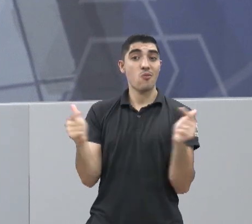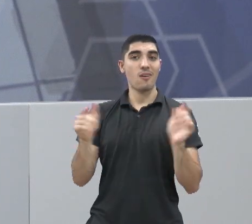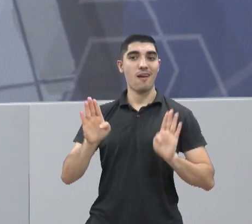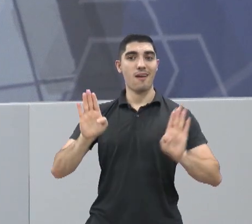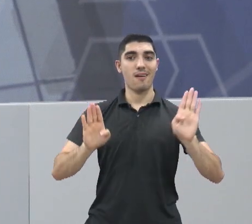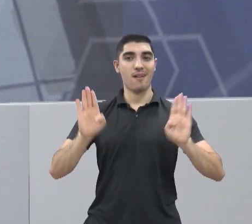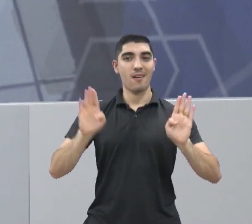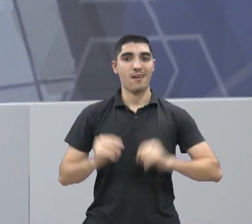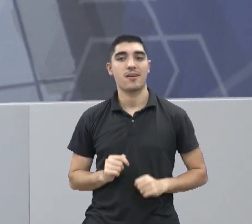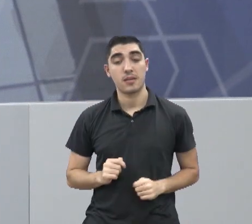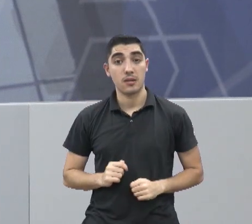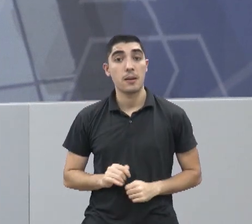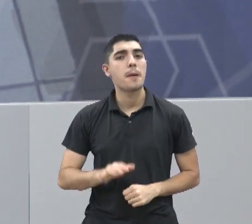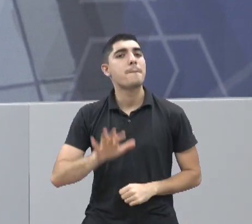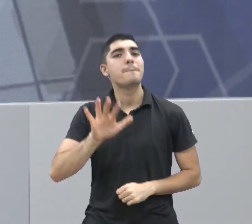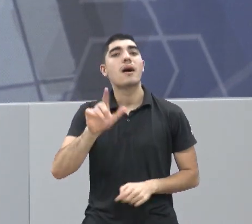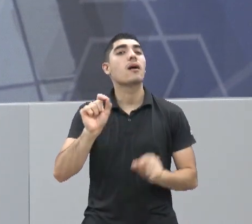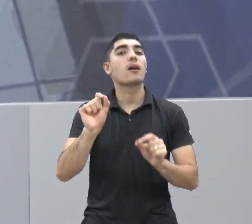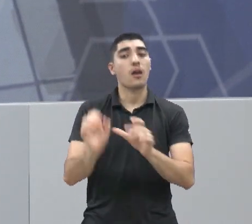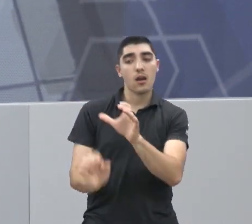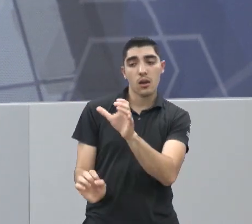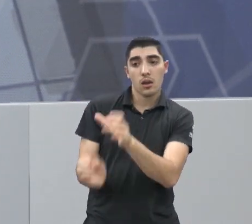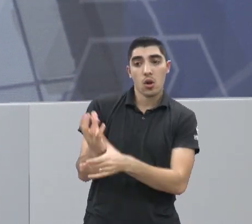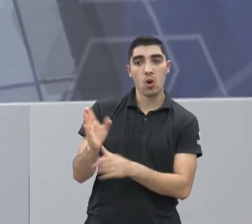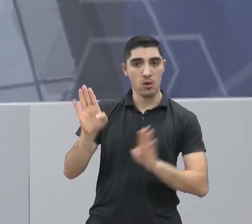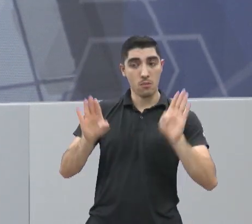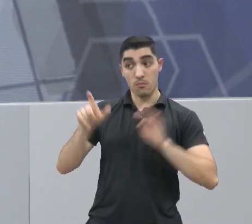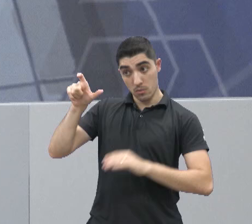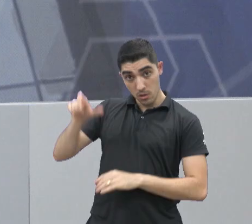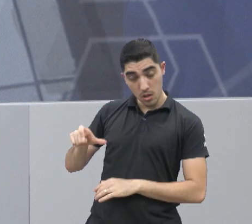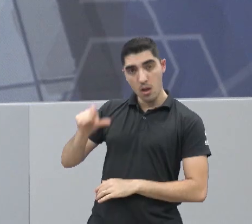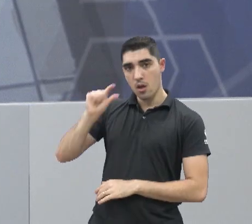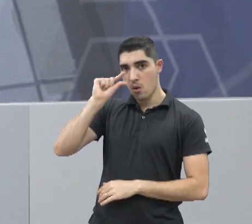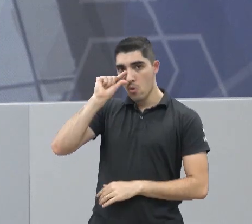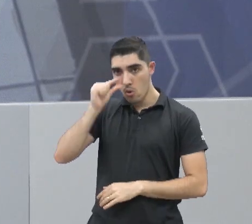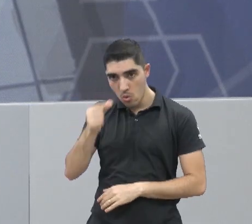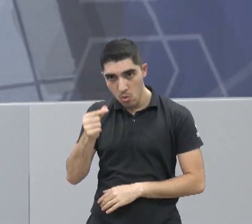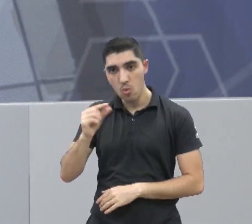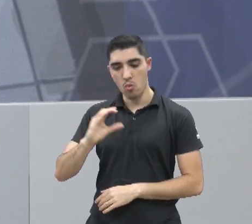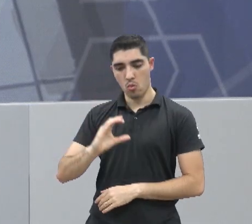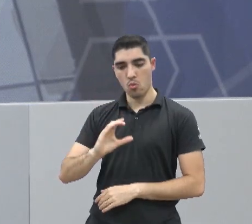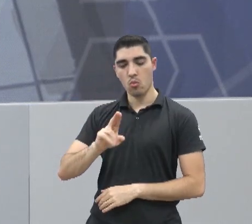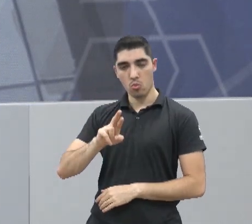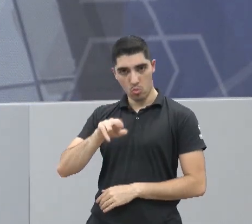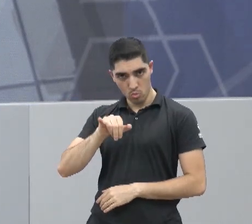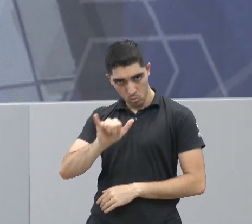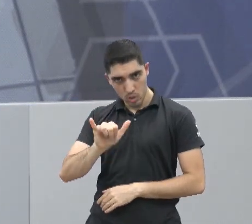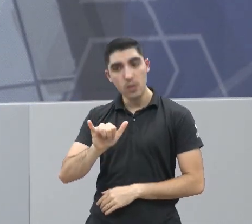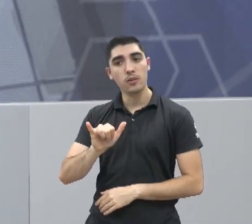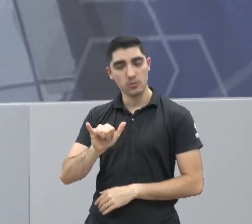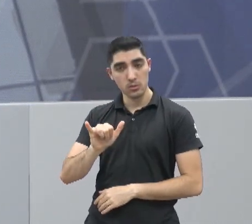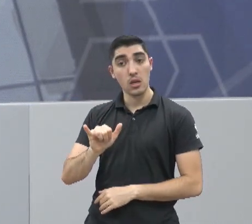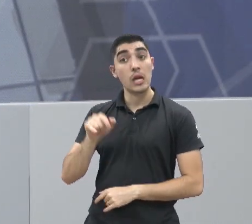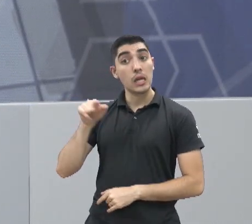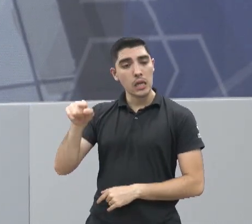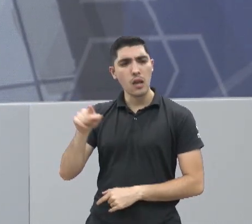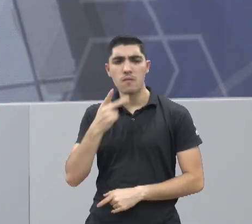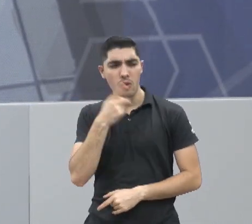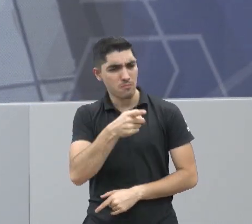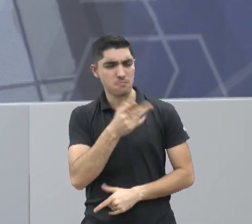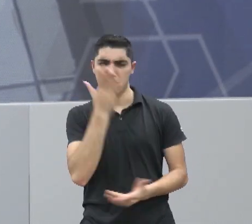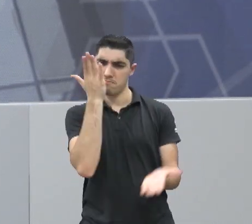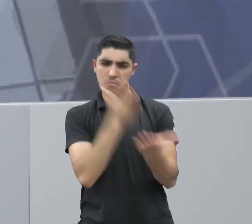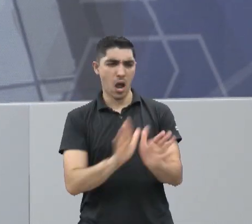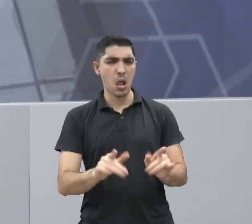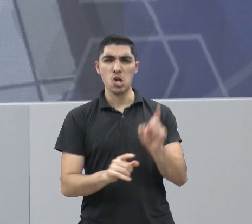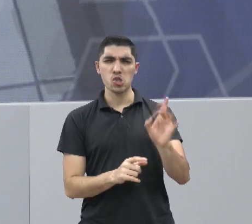a licitação foi o Eduardo Cury, prefeito na época, acabando com esse monopólio da São Bento,